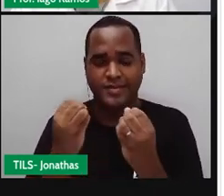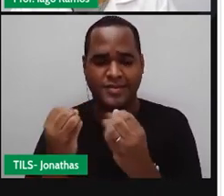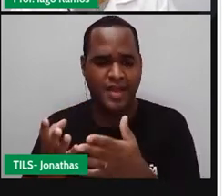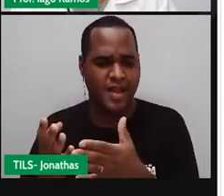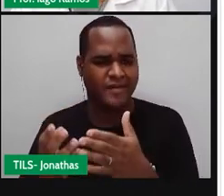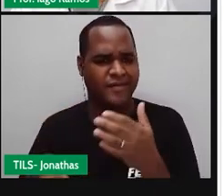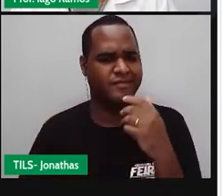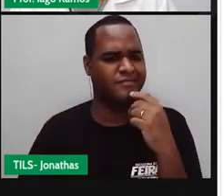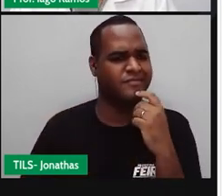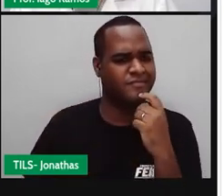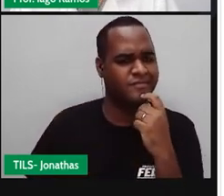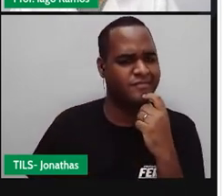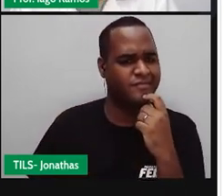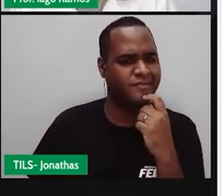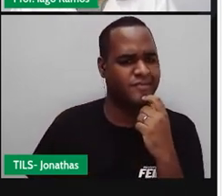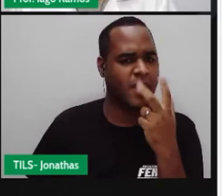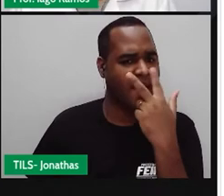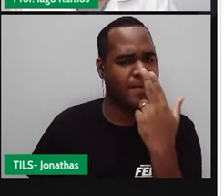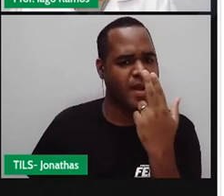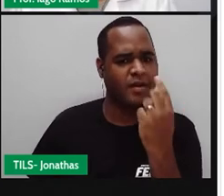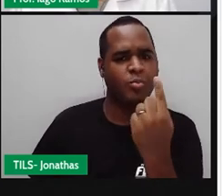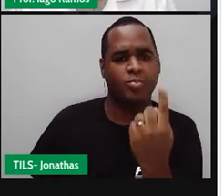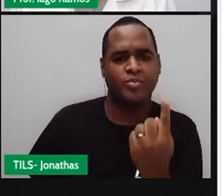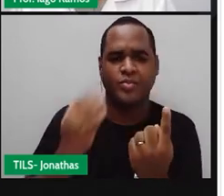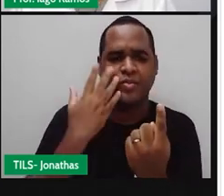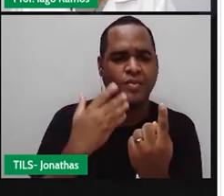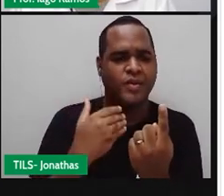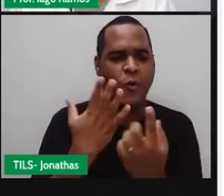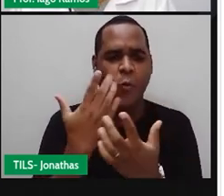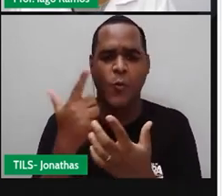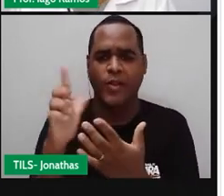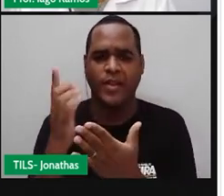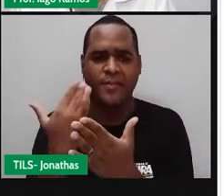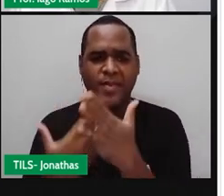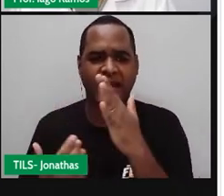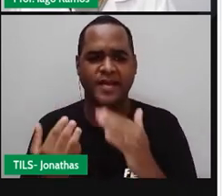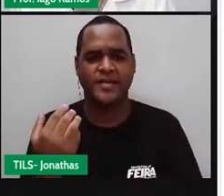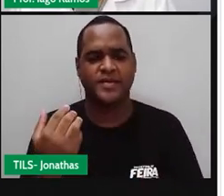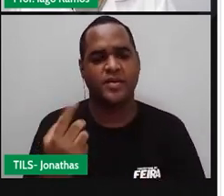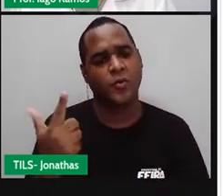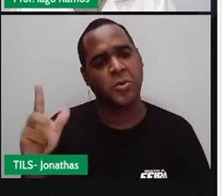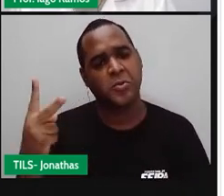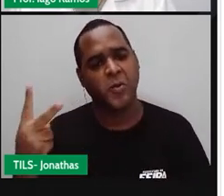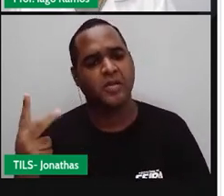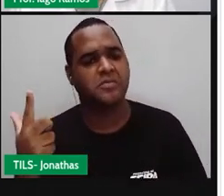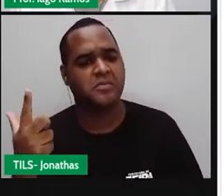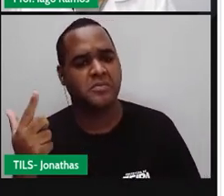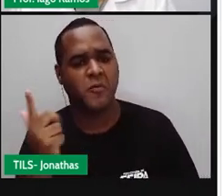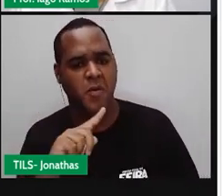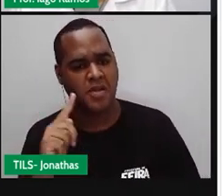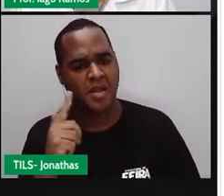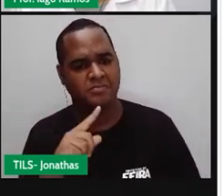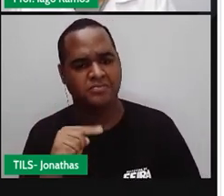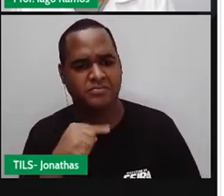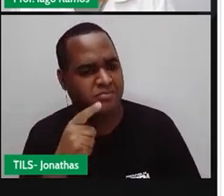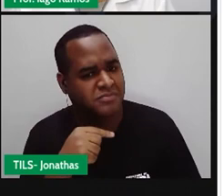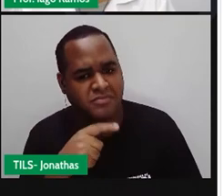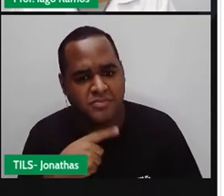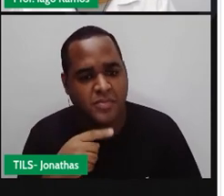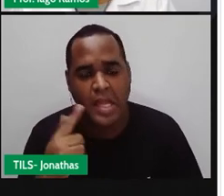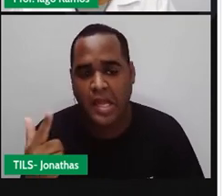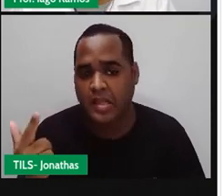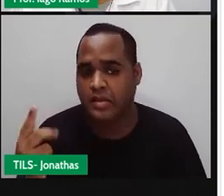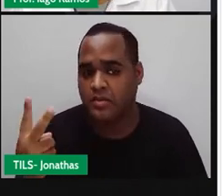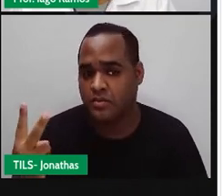qualquer criança aqui uma criança vai sair com três barras e as outras vão sair com duas Mas